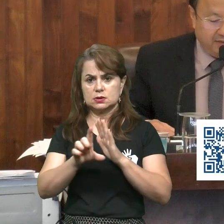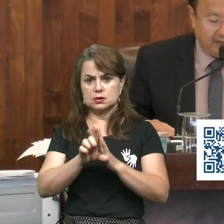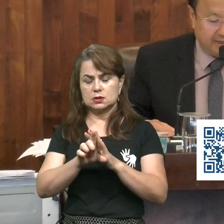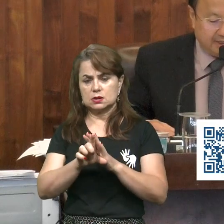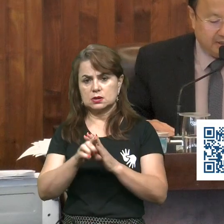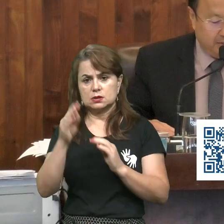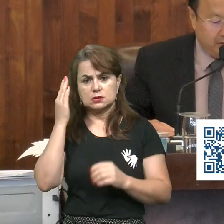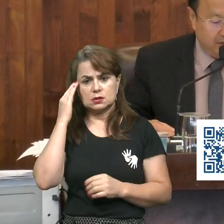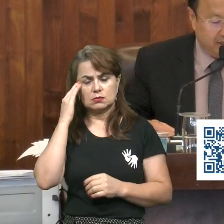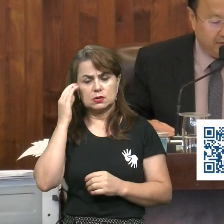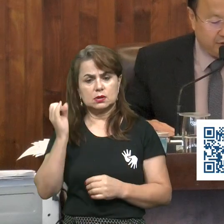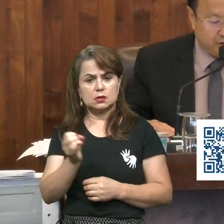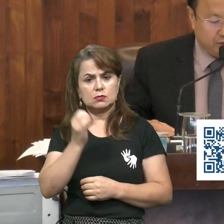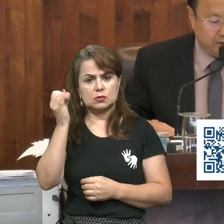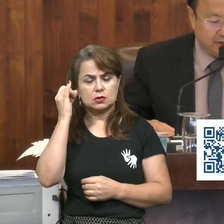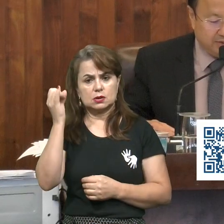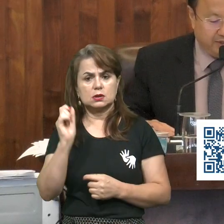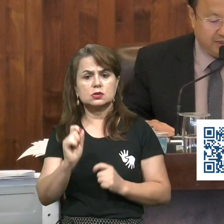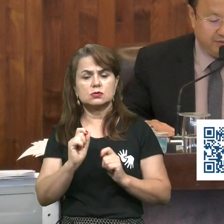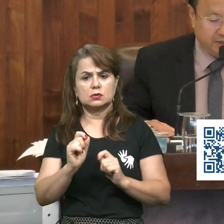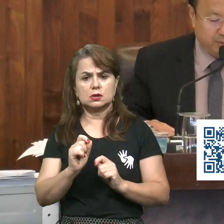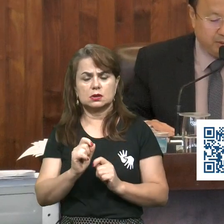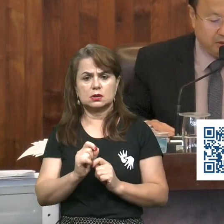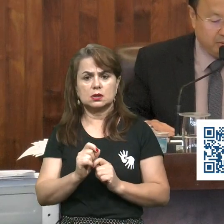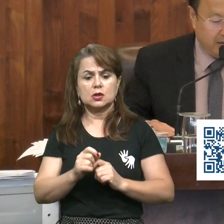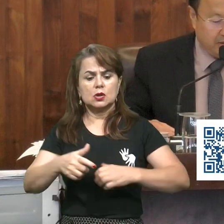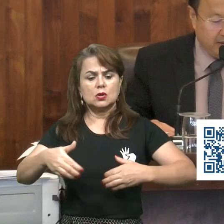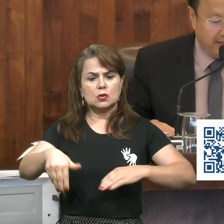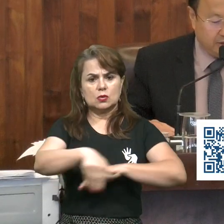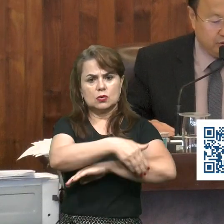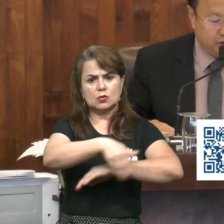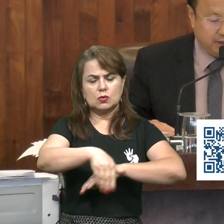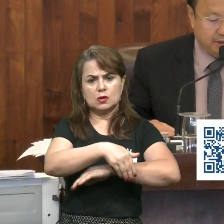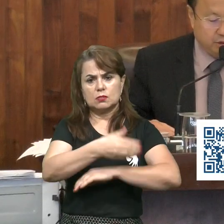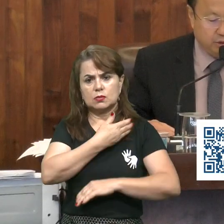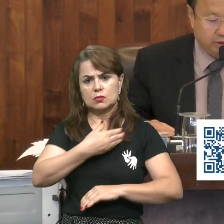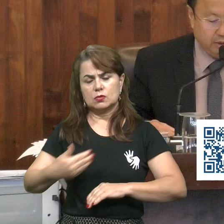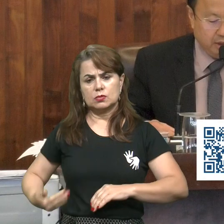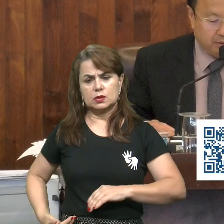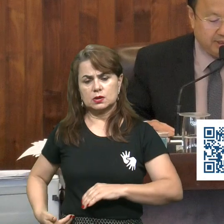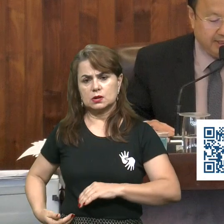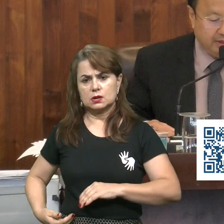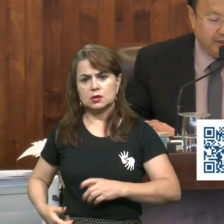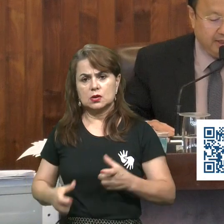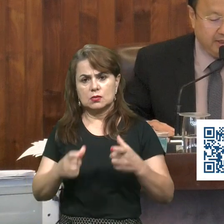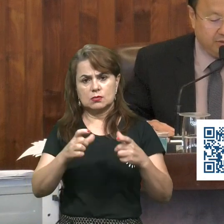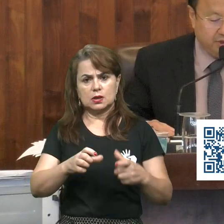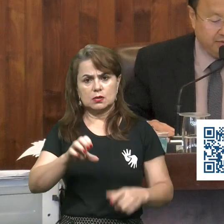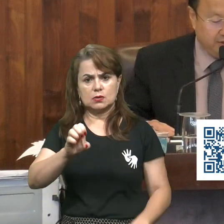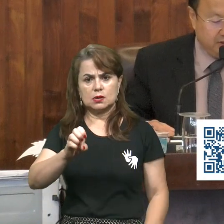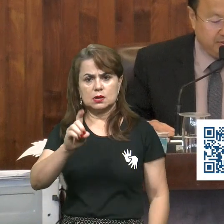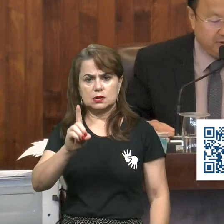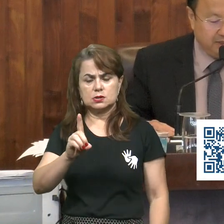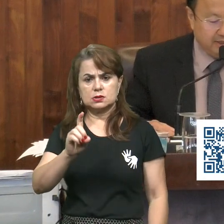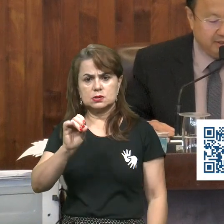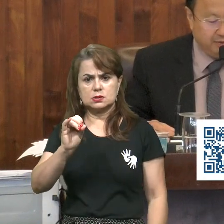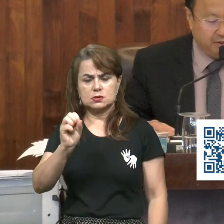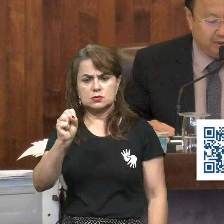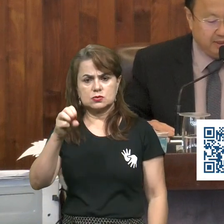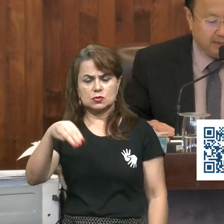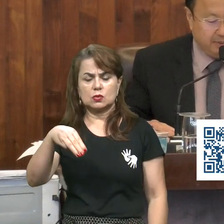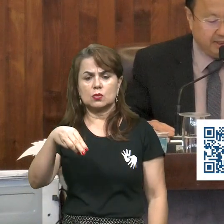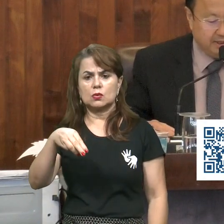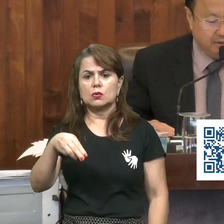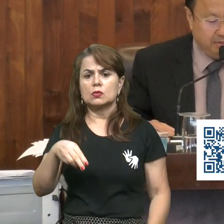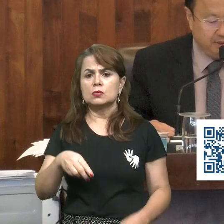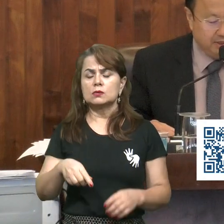importante revitalização e melhoria na infraestrutura das diversas vias públicas do bairro Edson Jorge Júnior, procedendo ainda aos serviços de manutenção